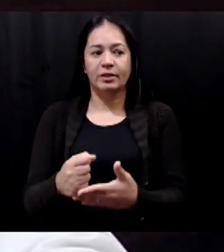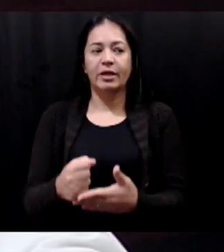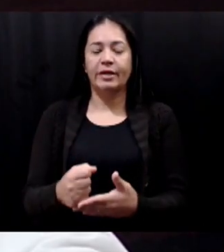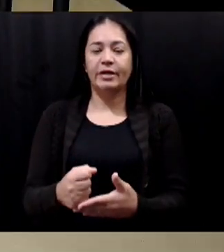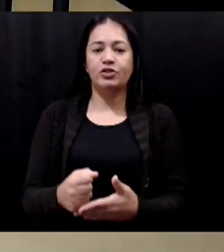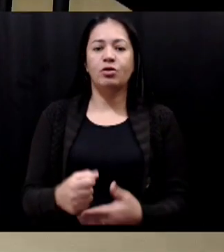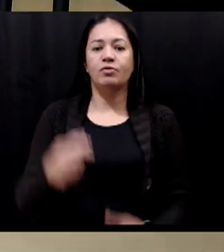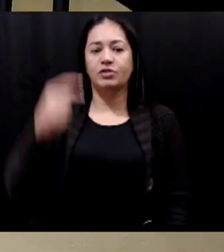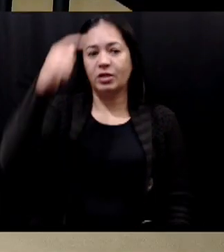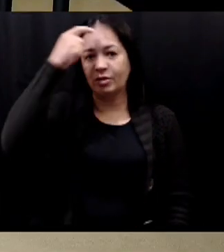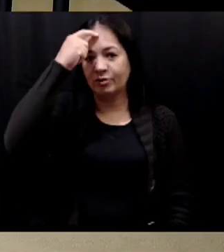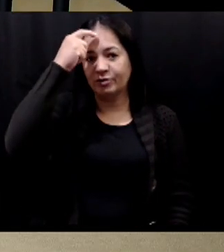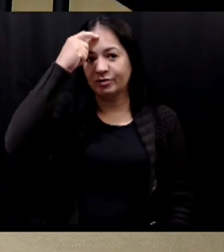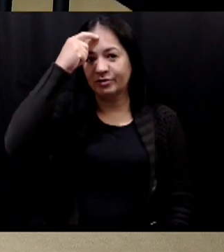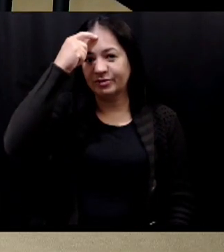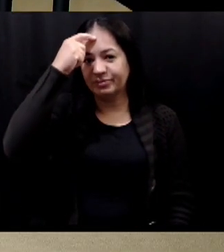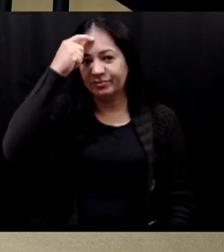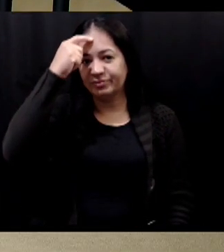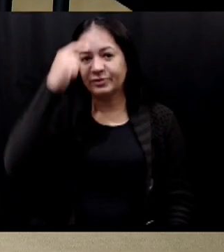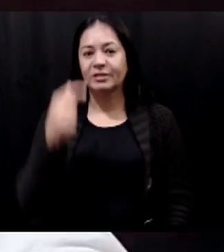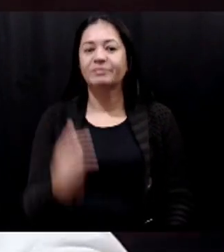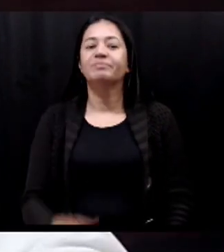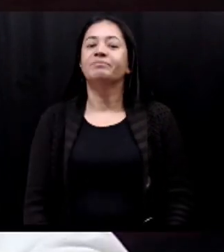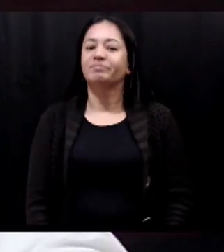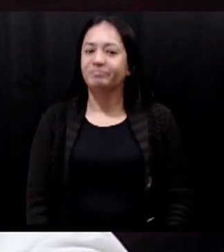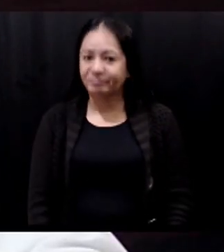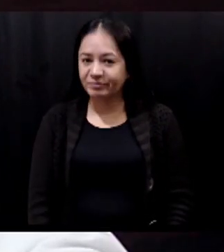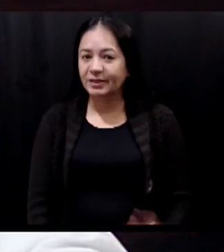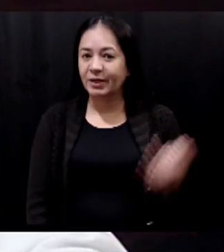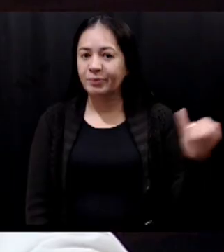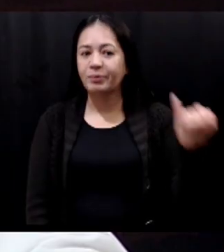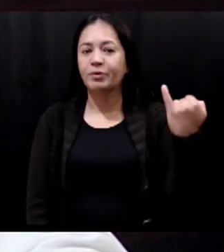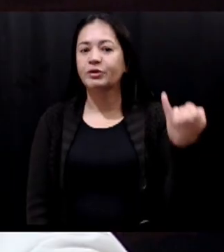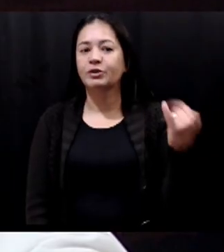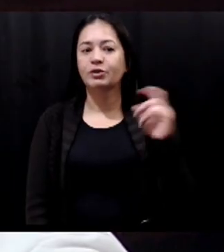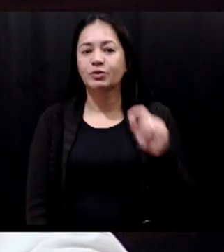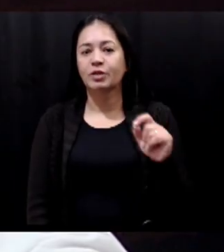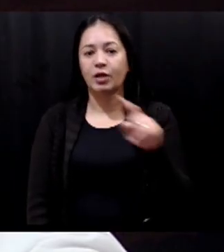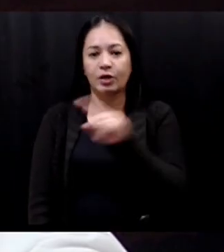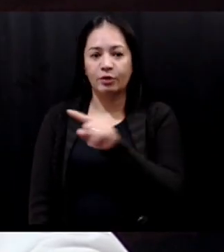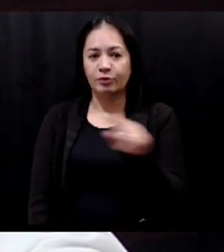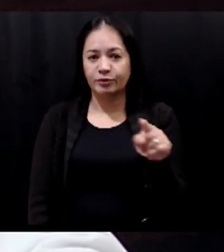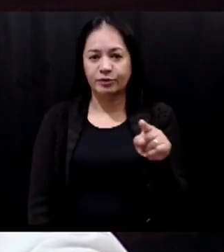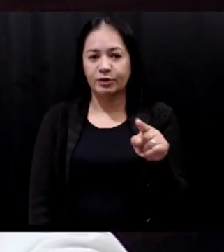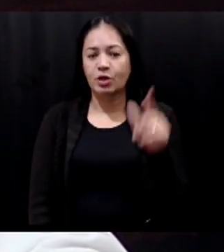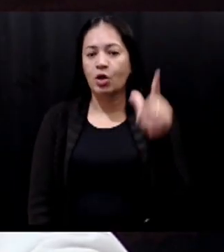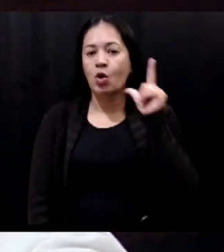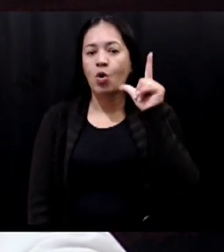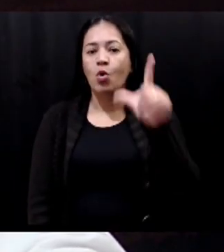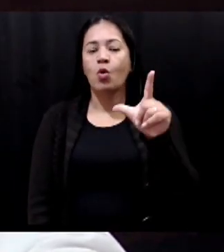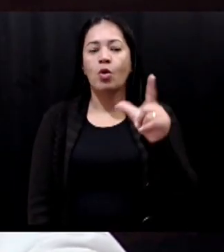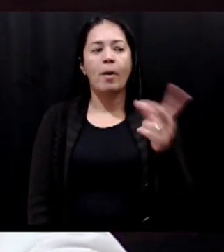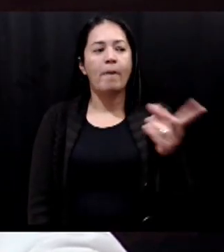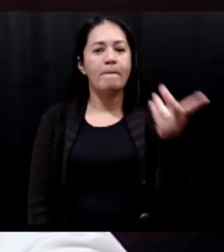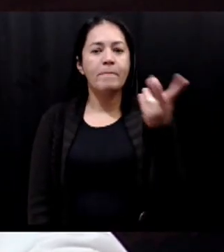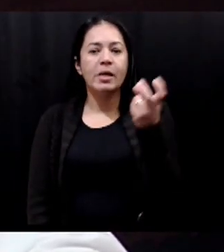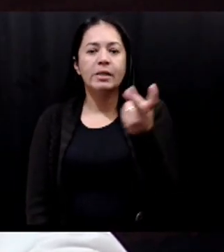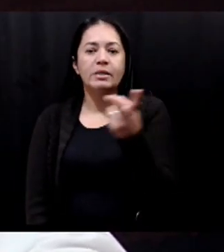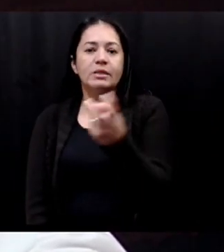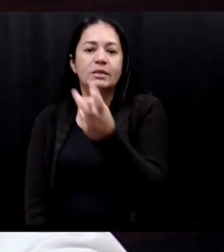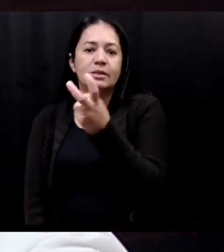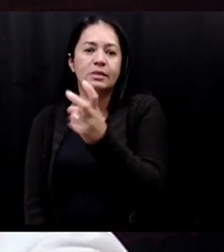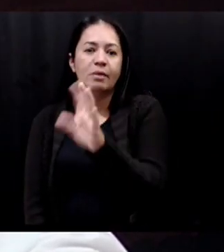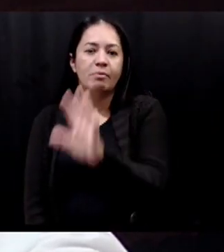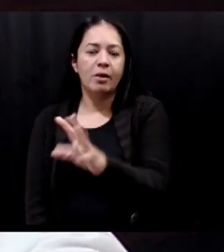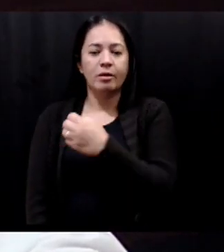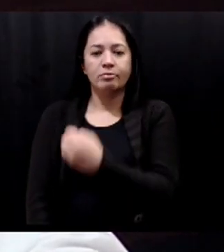Uau! Então, é muito importante que você consiga identificar essa emoção que está por